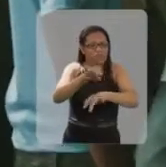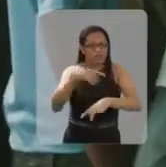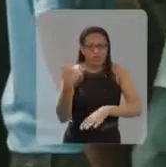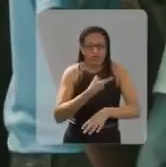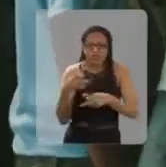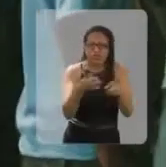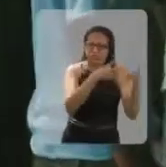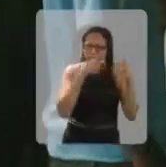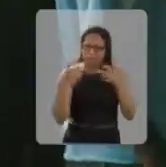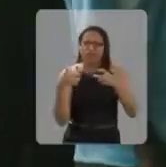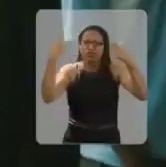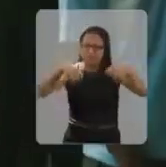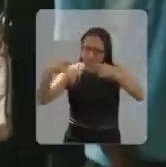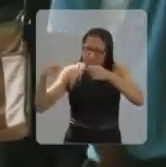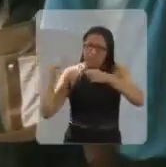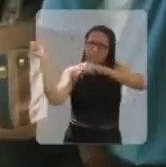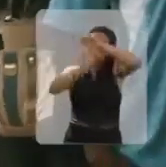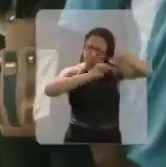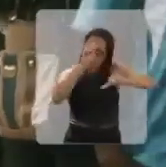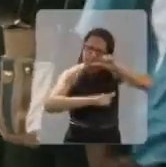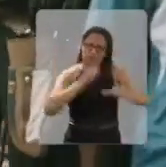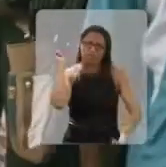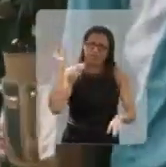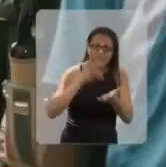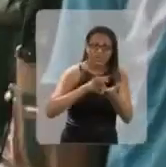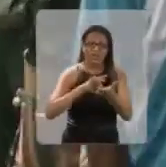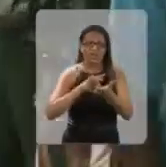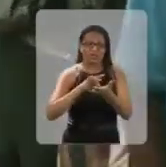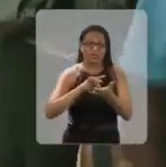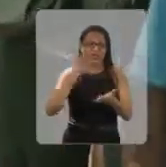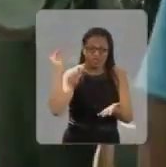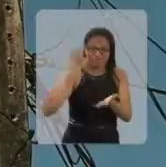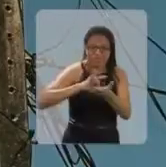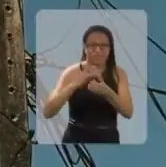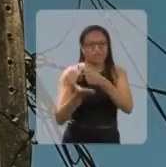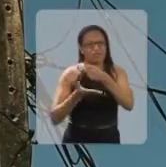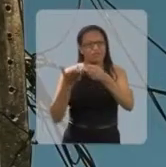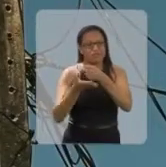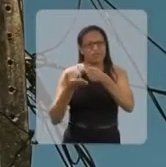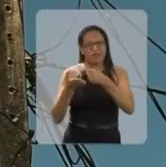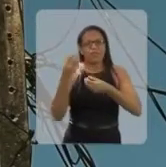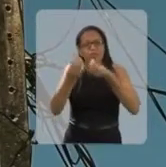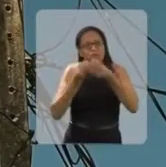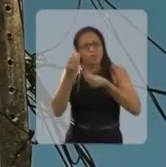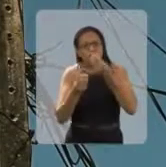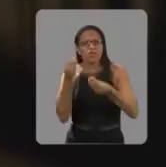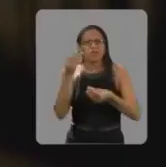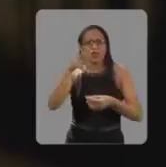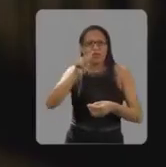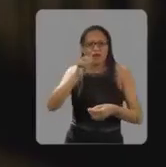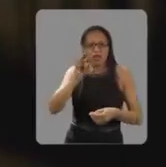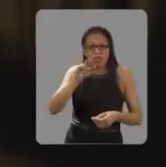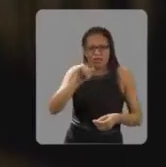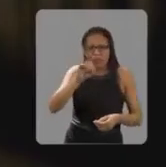precisando mesmo de uma mudança copérnica, nós estamos precisando de uma mudança de raiz. É que a forma mesmo do patrimonialismo,